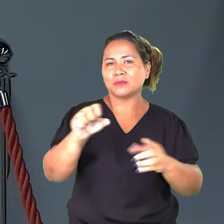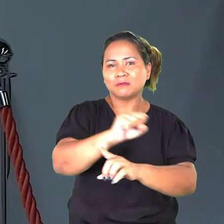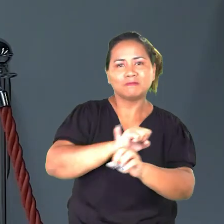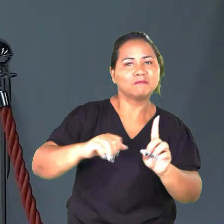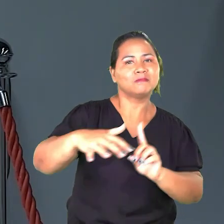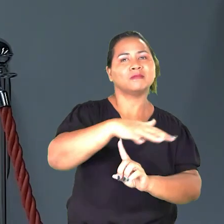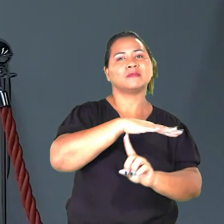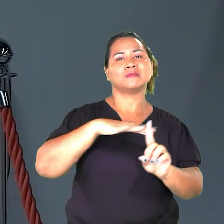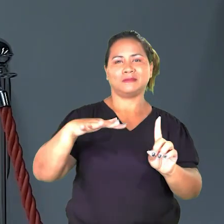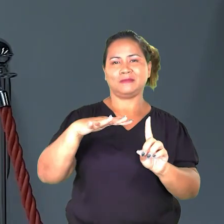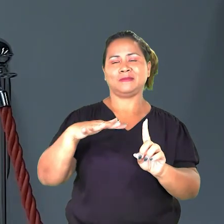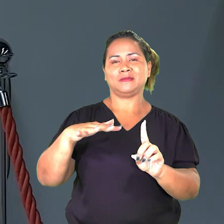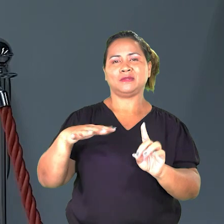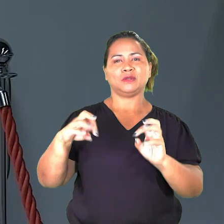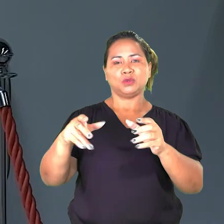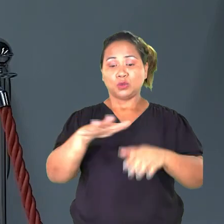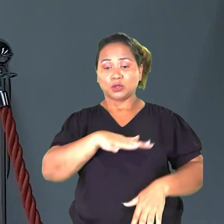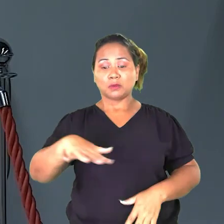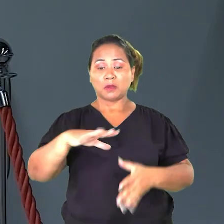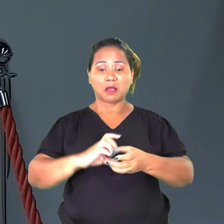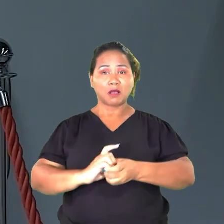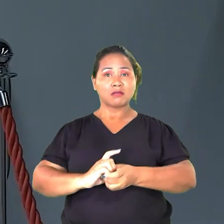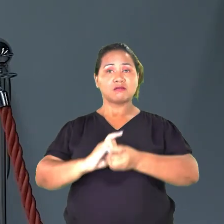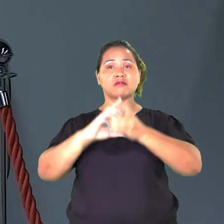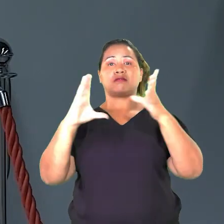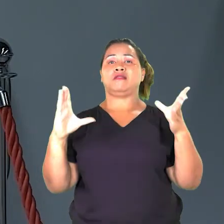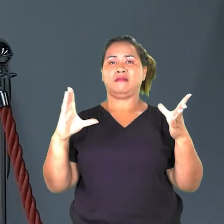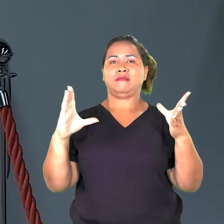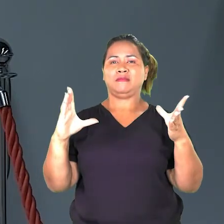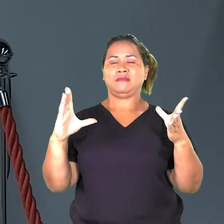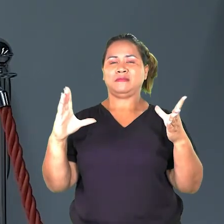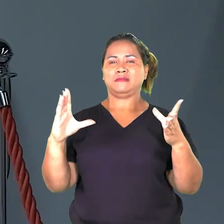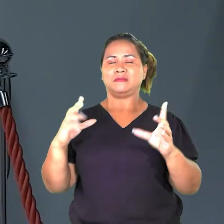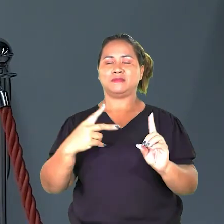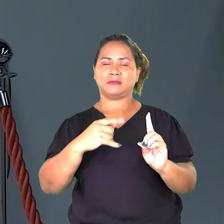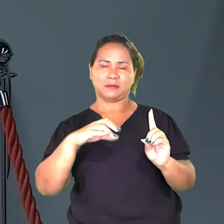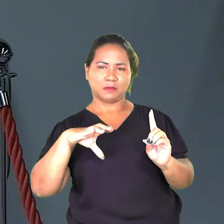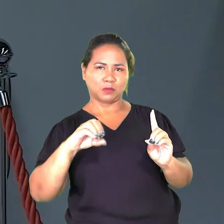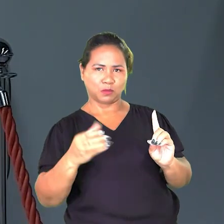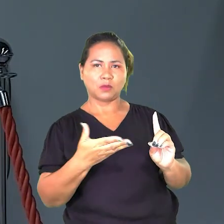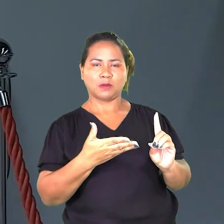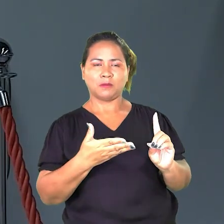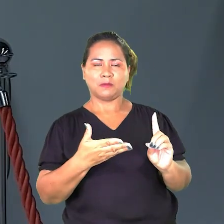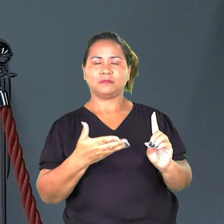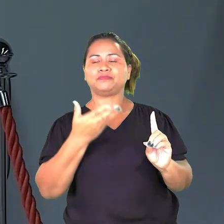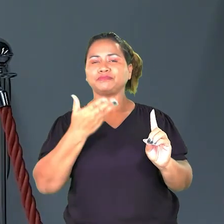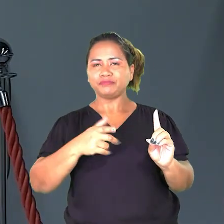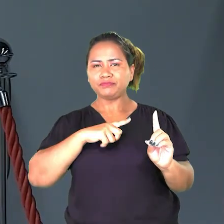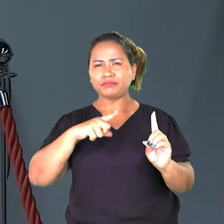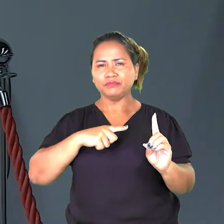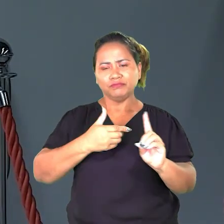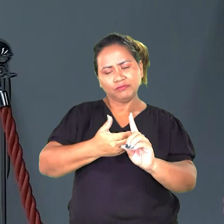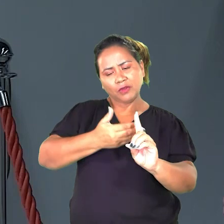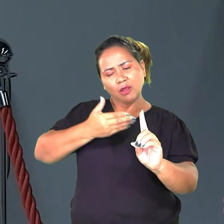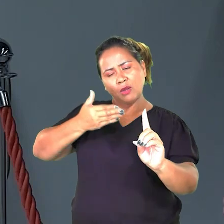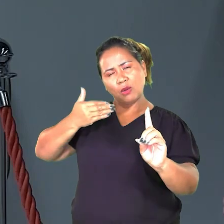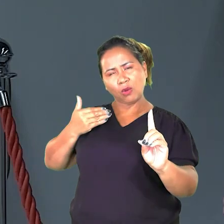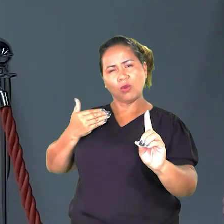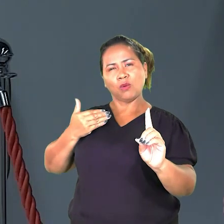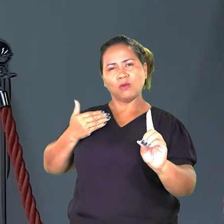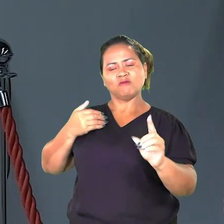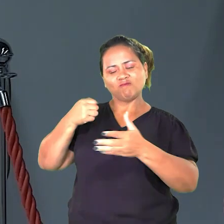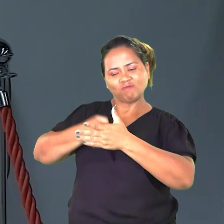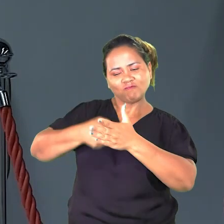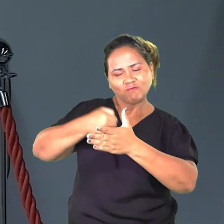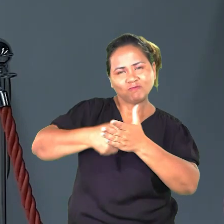de disponibilizar, a partir de hoje, para toda a sociedade, o espaço democrático poeta Paulo Bonfim, fruto concreto